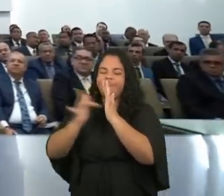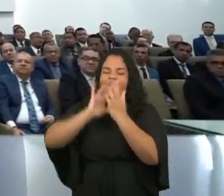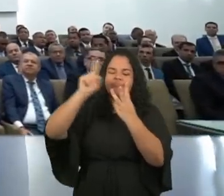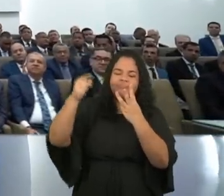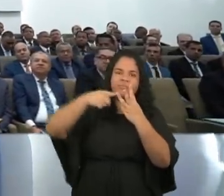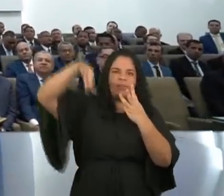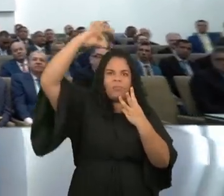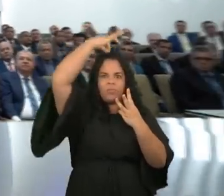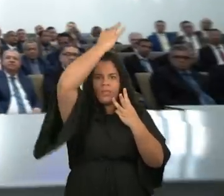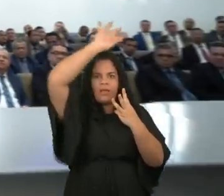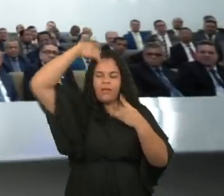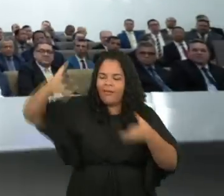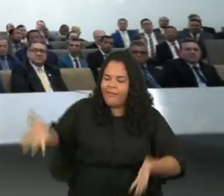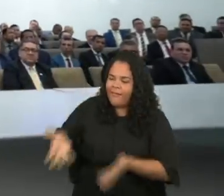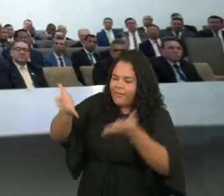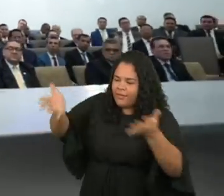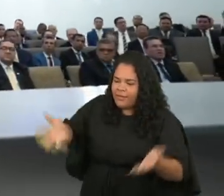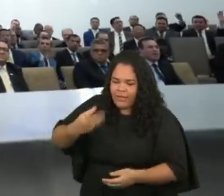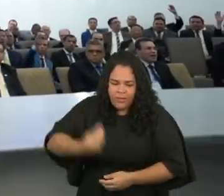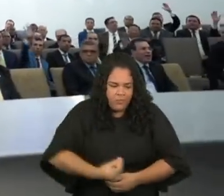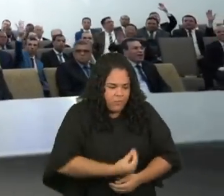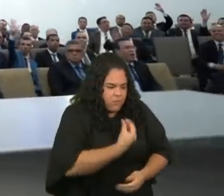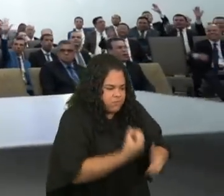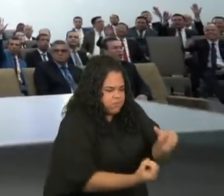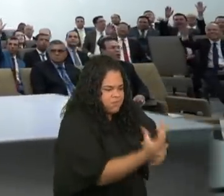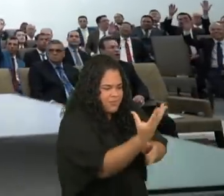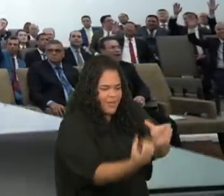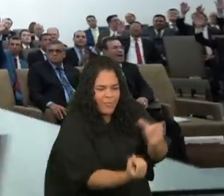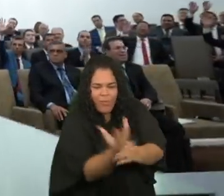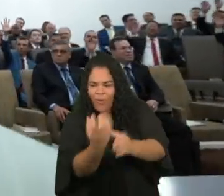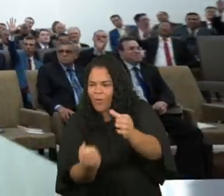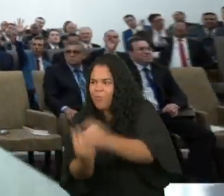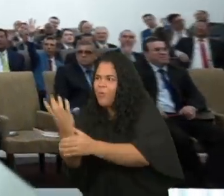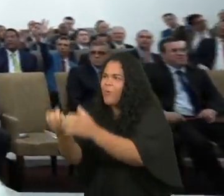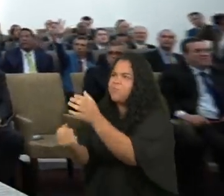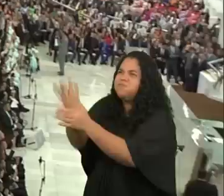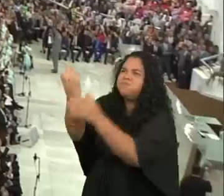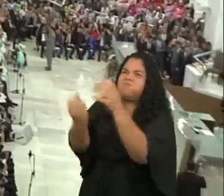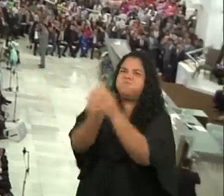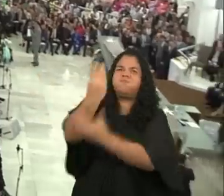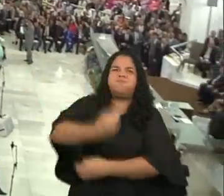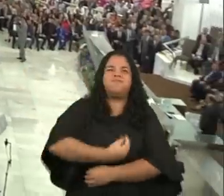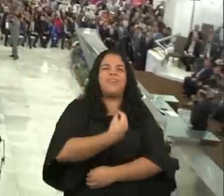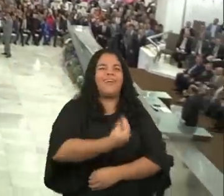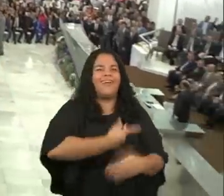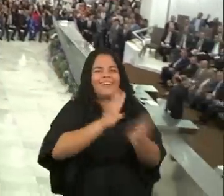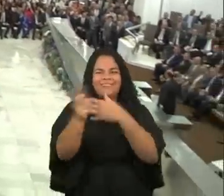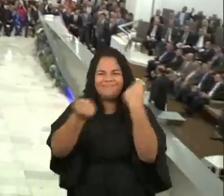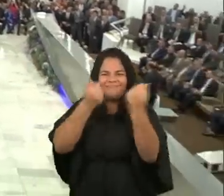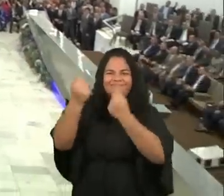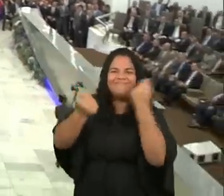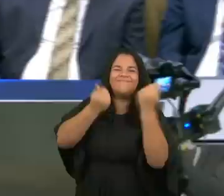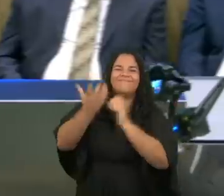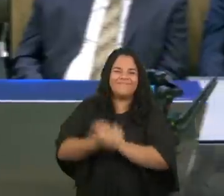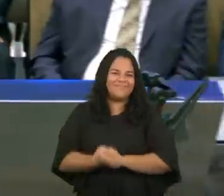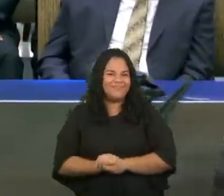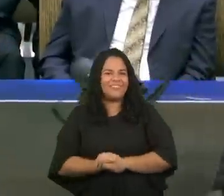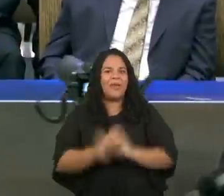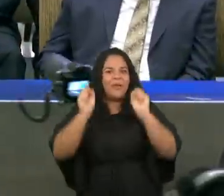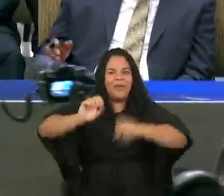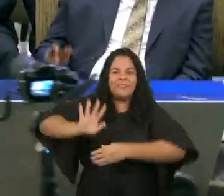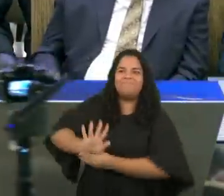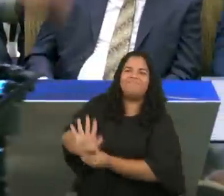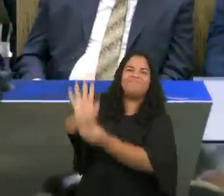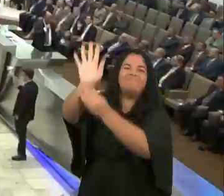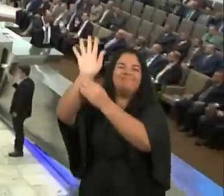dizendo: vida, vida, vida. Vida, vida, aleluia. Como é que você vai dizer? Levanta a mão e